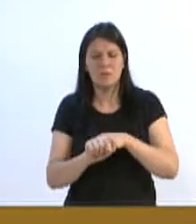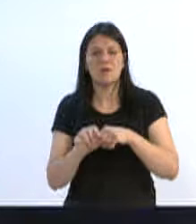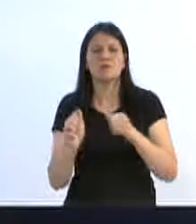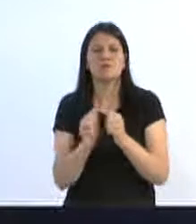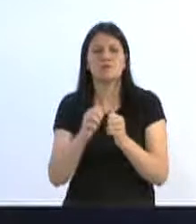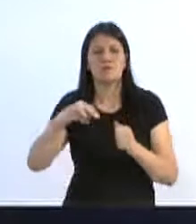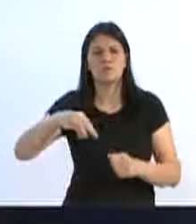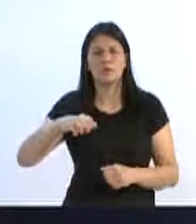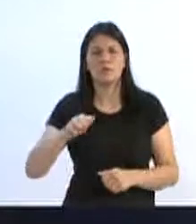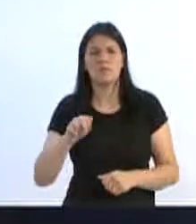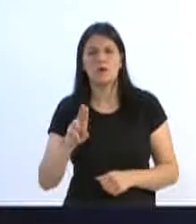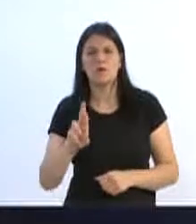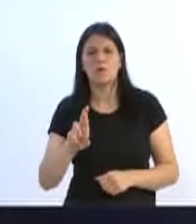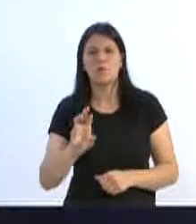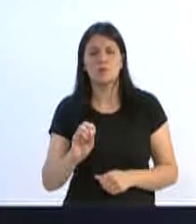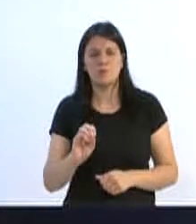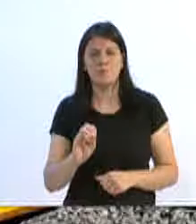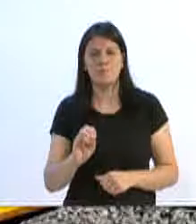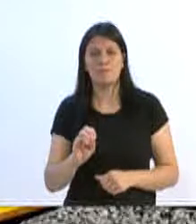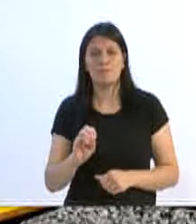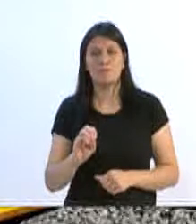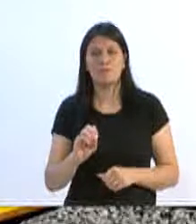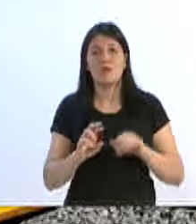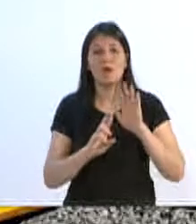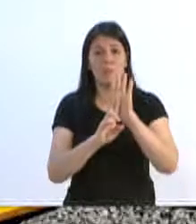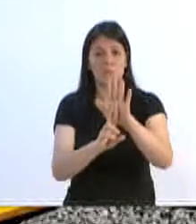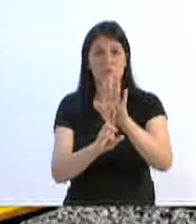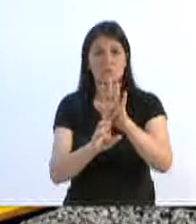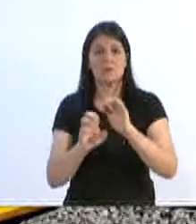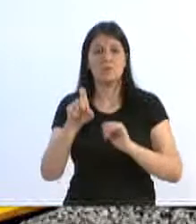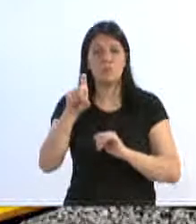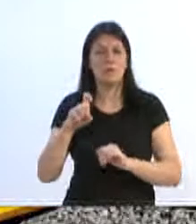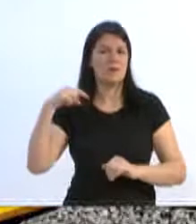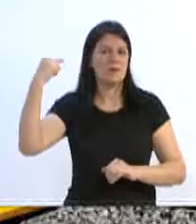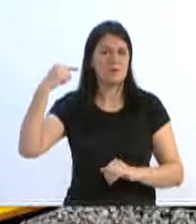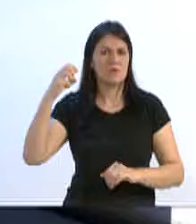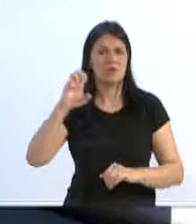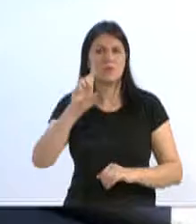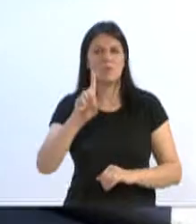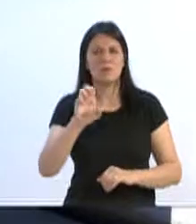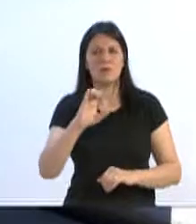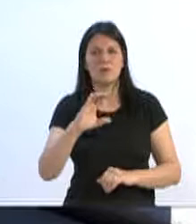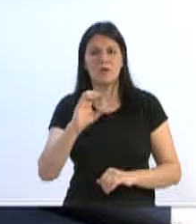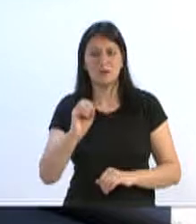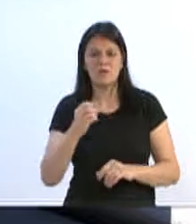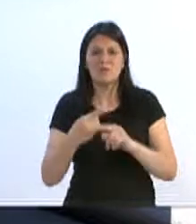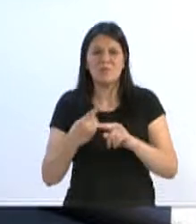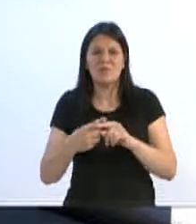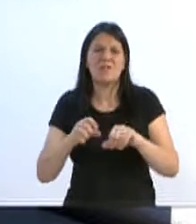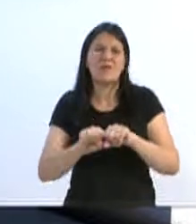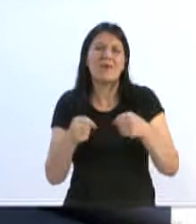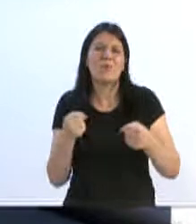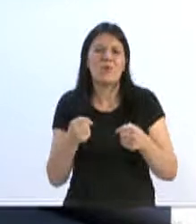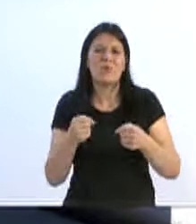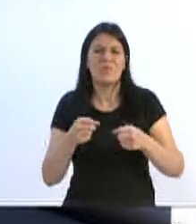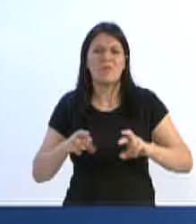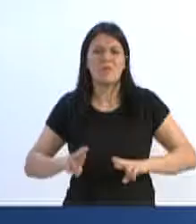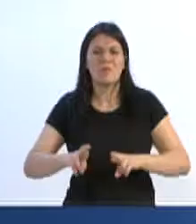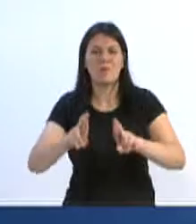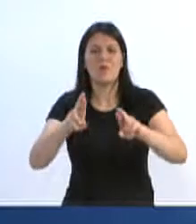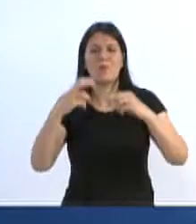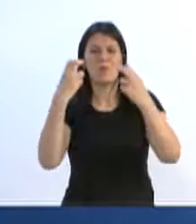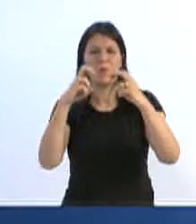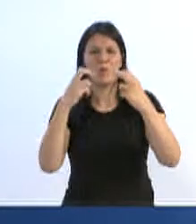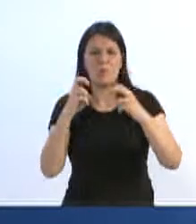executado décio lima conferindo e já está servindo à comunidade por sinal onde quebrou o ônibus que fazia a linha da nova rússia segundo a secretária patrícia